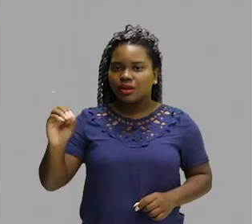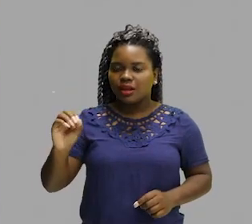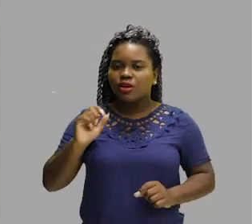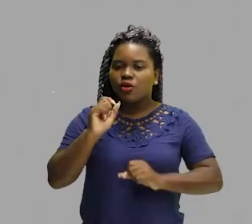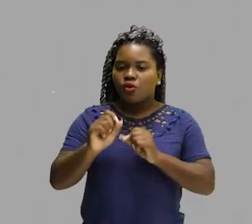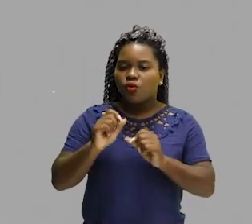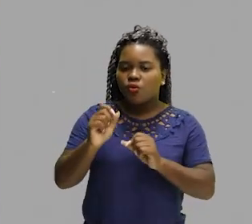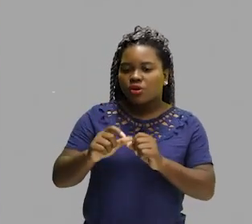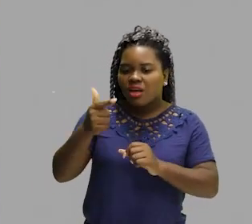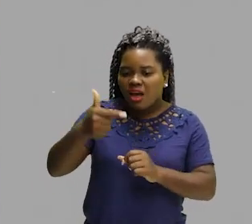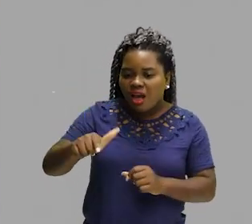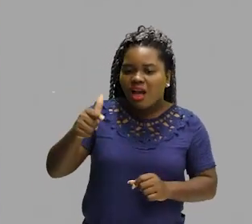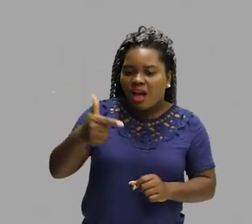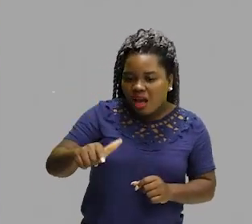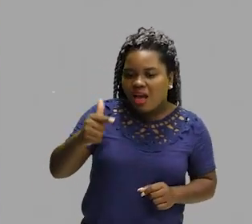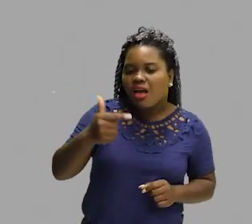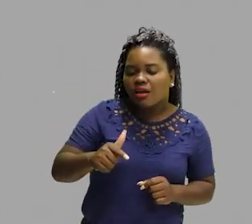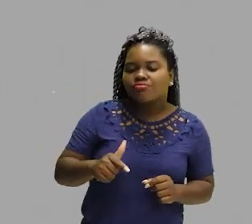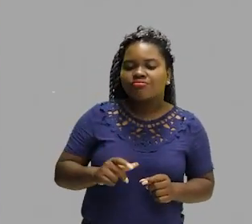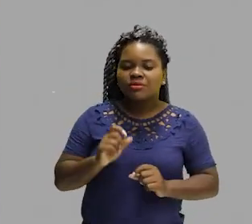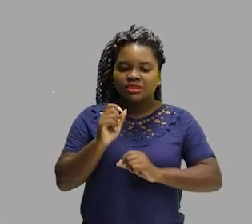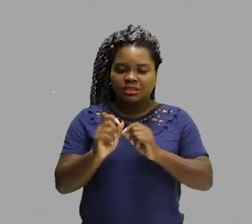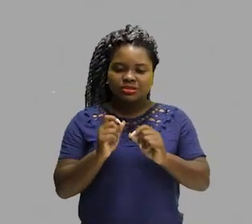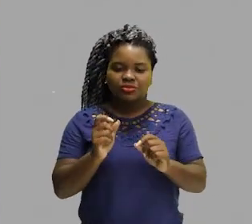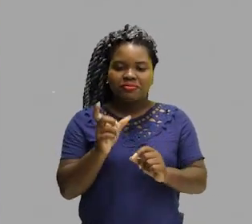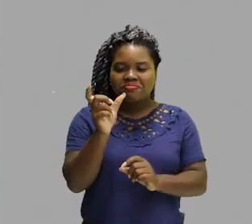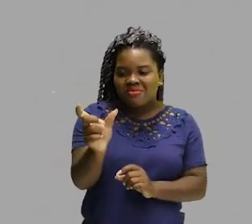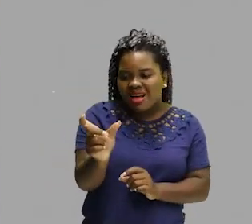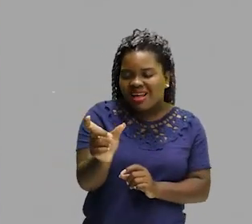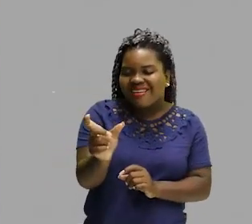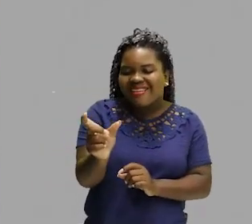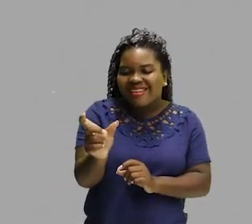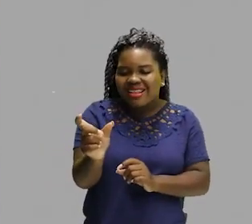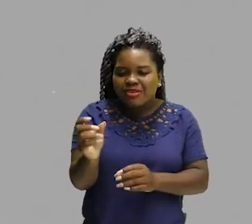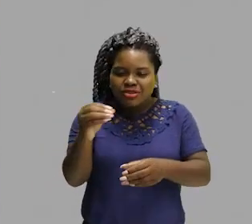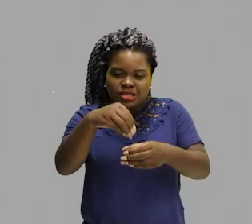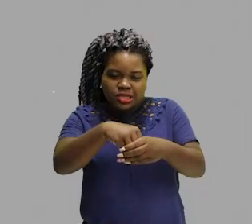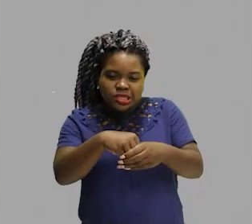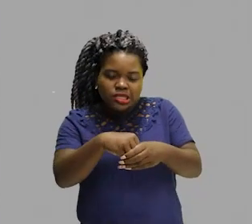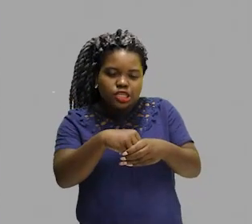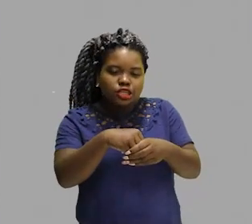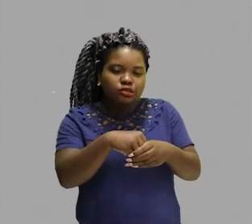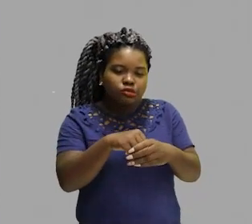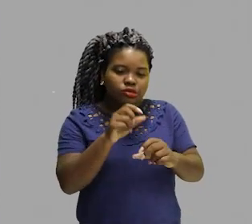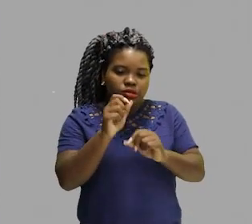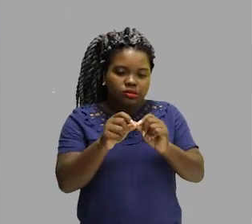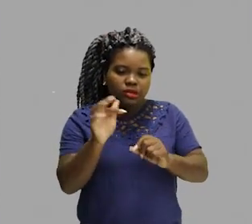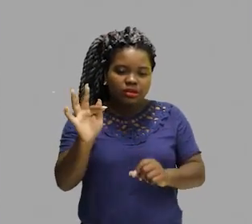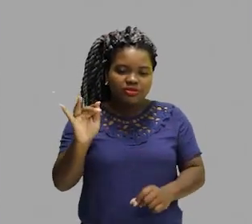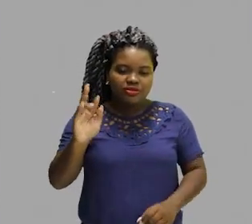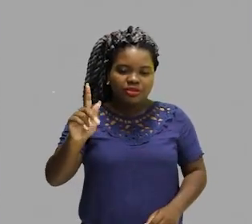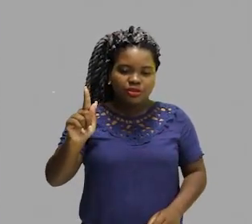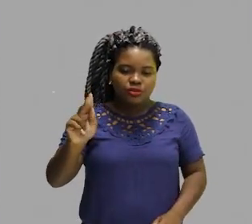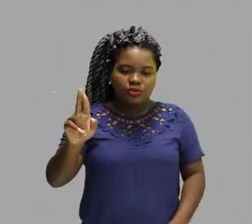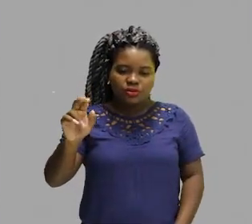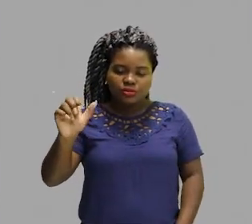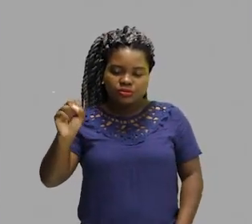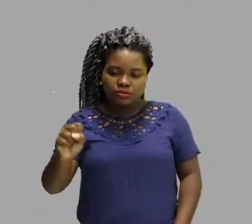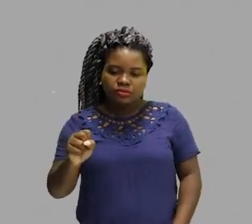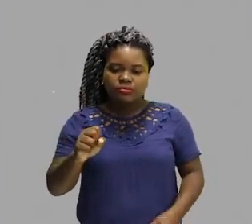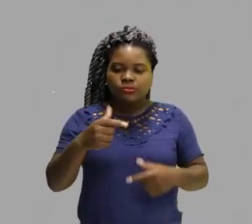repetir aí, jogo de palavras, né? Tudo isso está dentro das figuras de linguagem. Eu posso usar uma